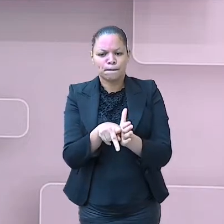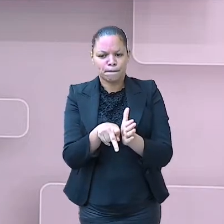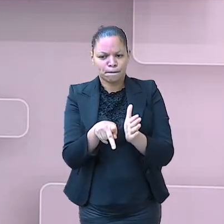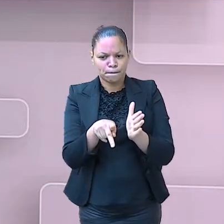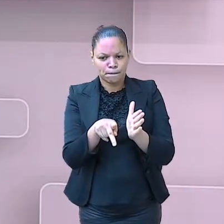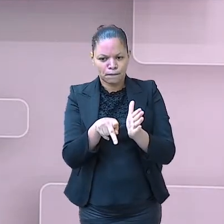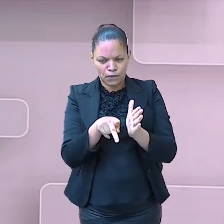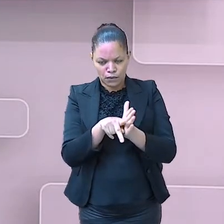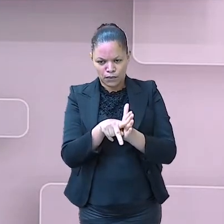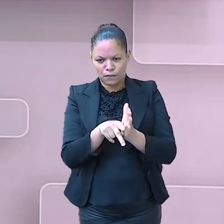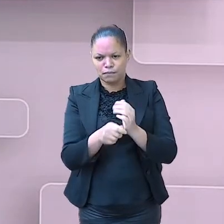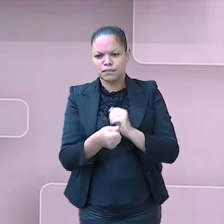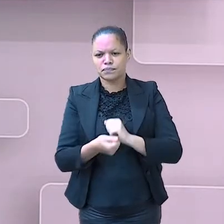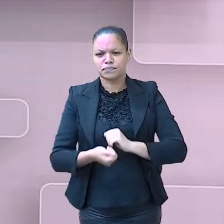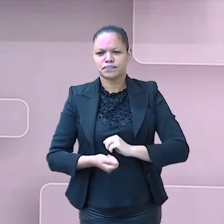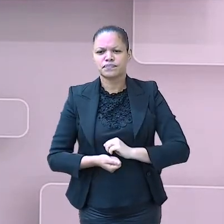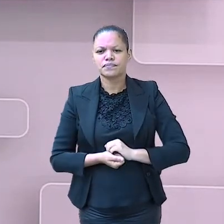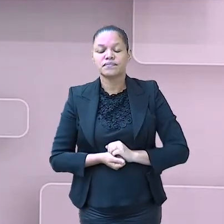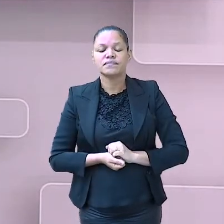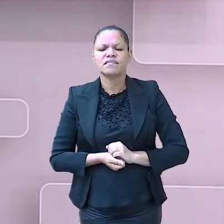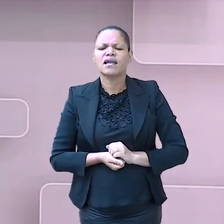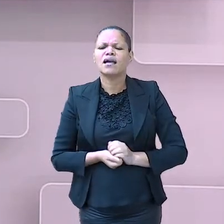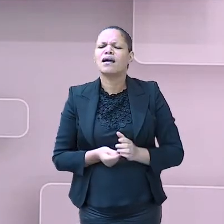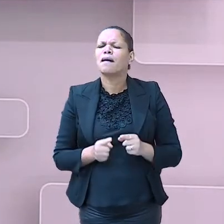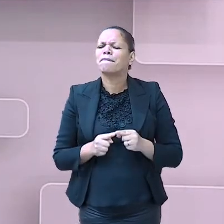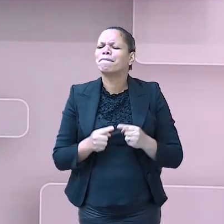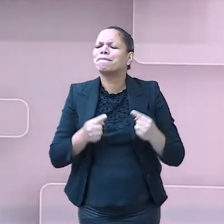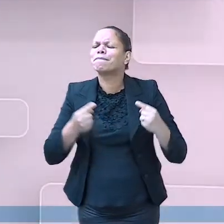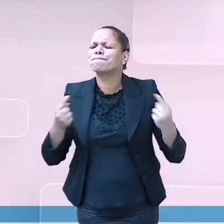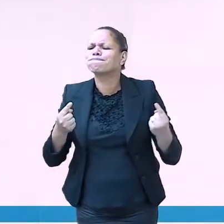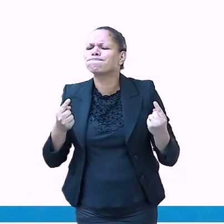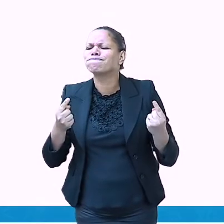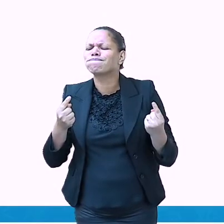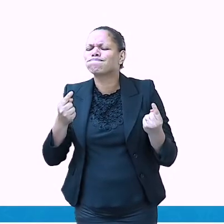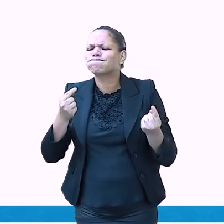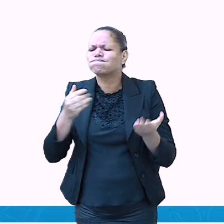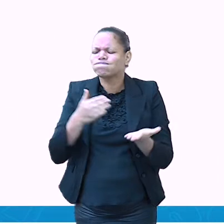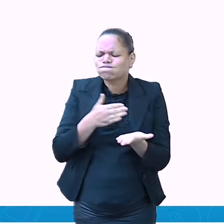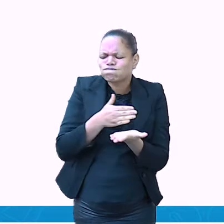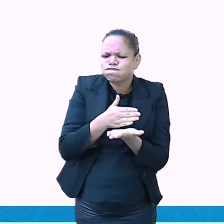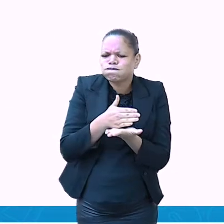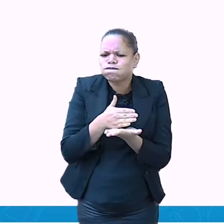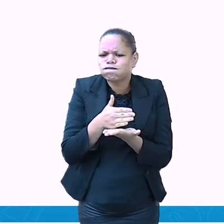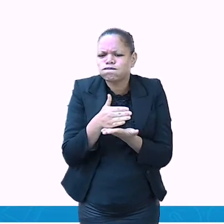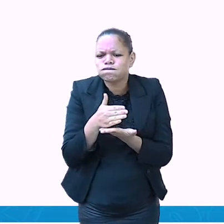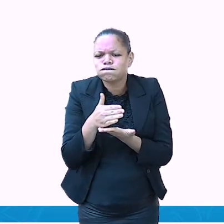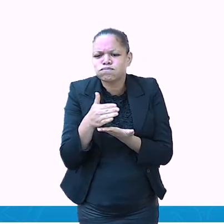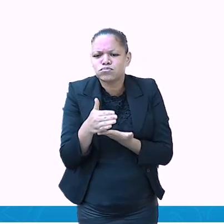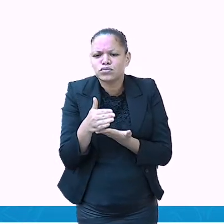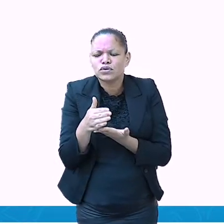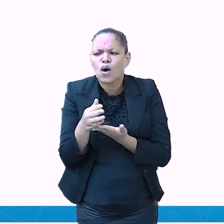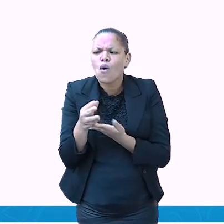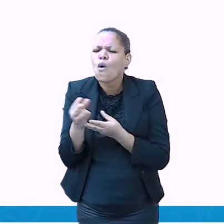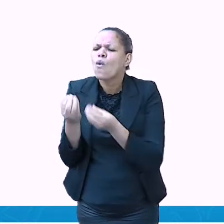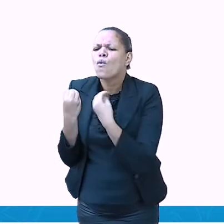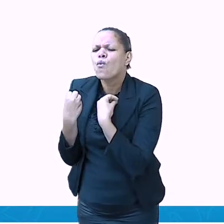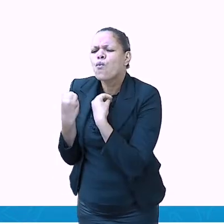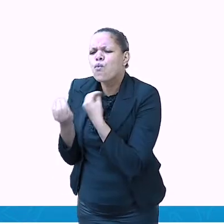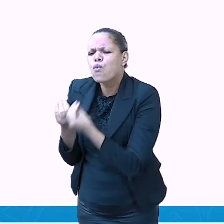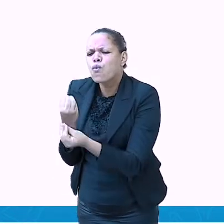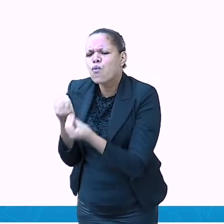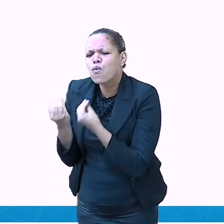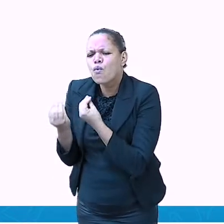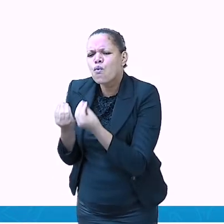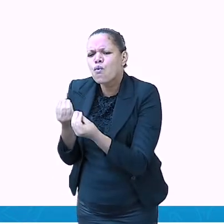E na parte de reprodução dos animais? As aves, elas têm o